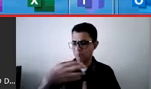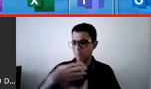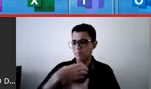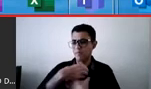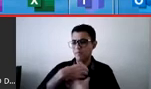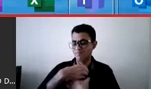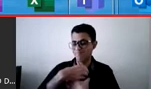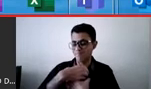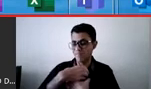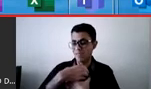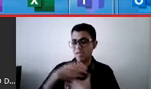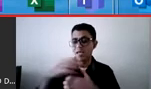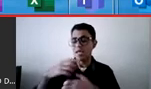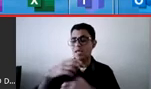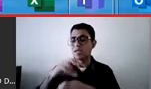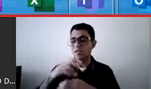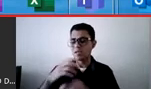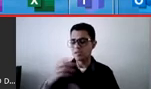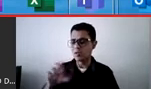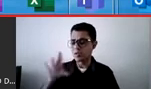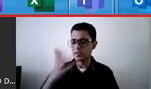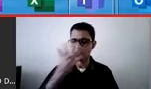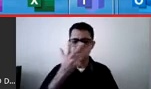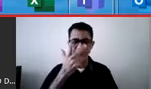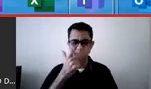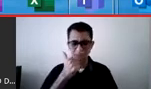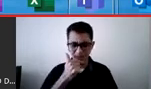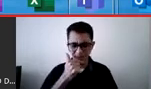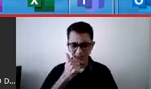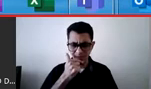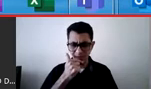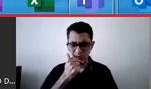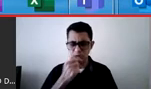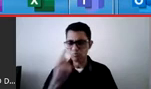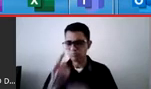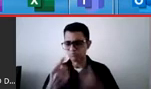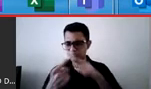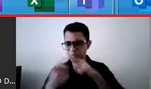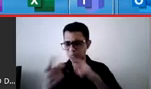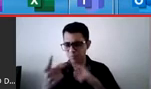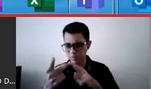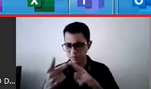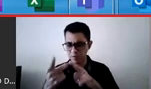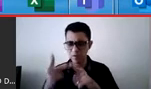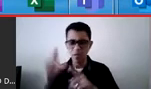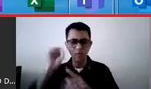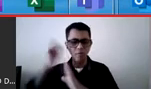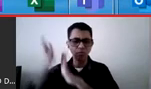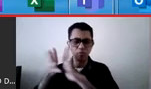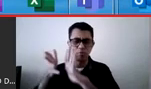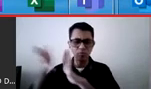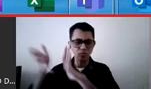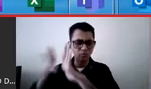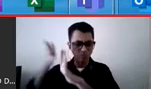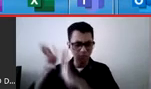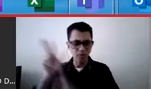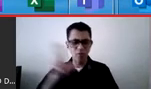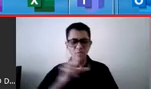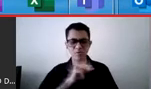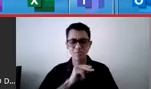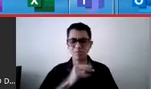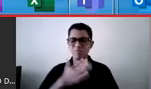atendo. Dessas crianças, pelo menos duas, três vezes no dia eu ouço: nossa, meu filho está angustiado,